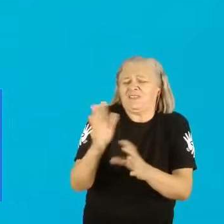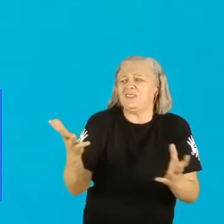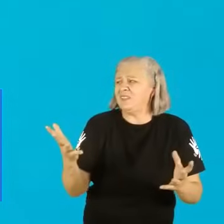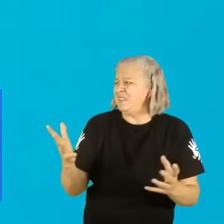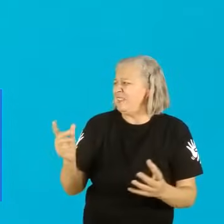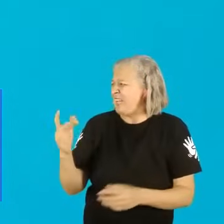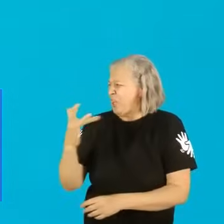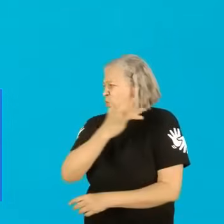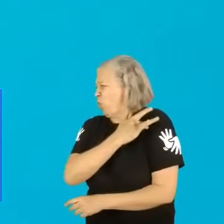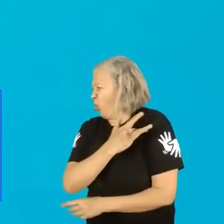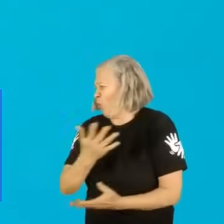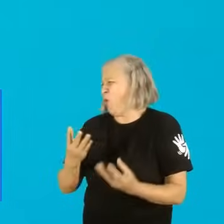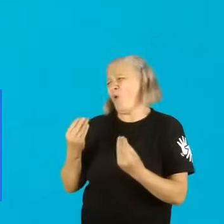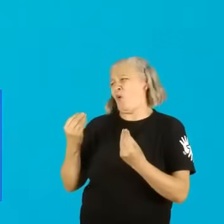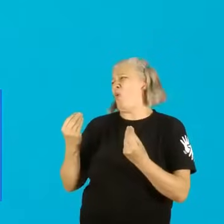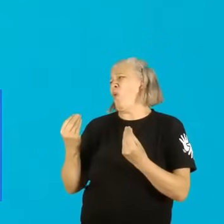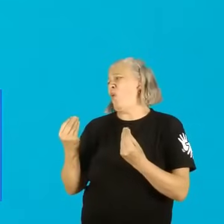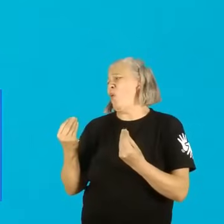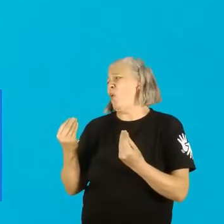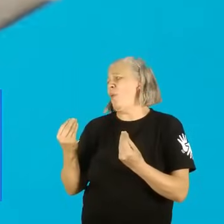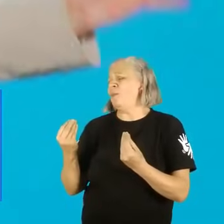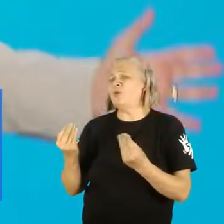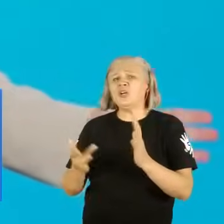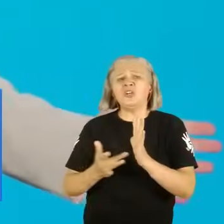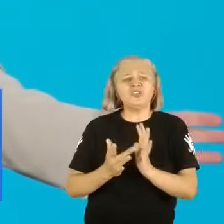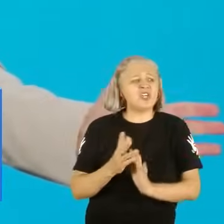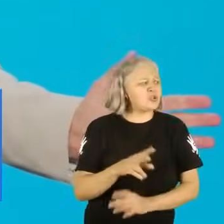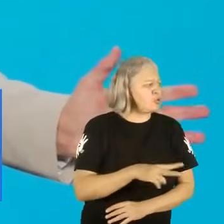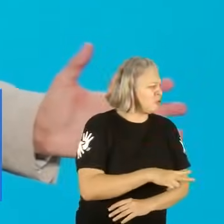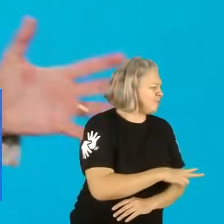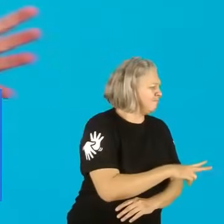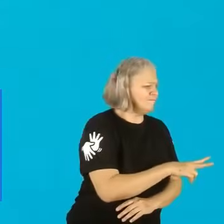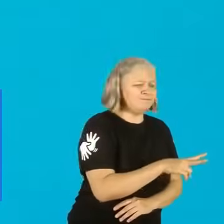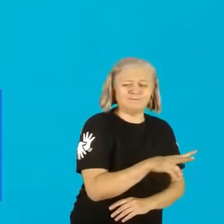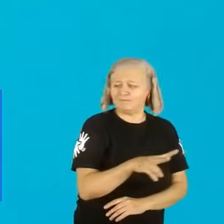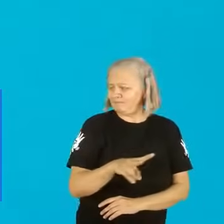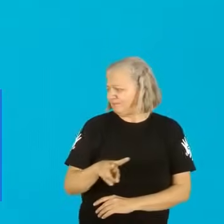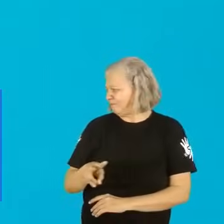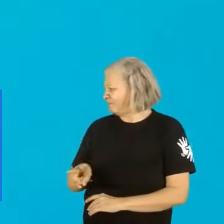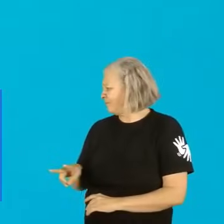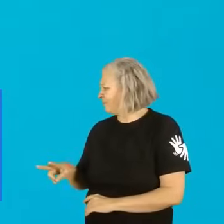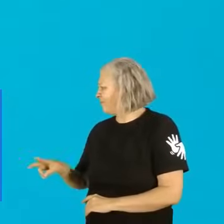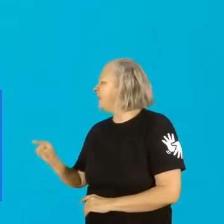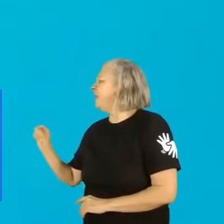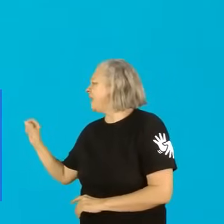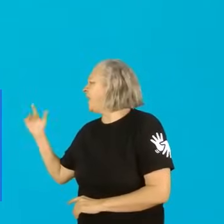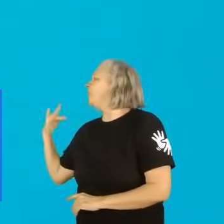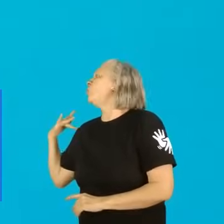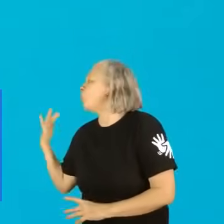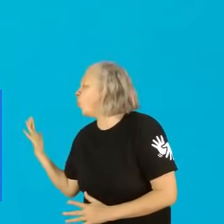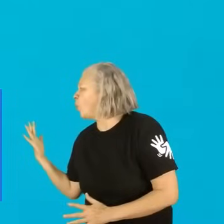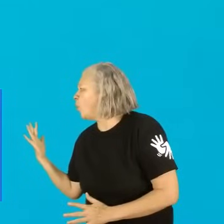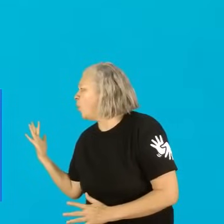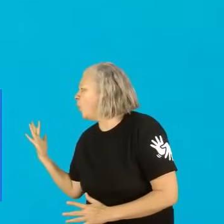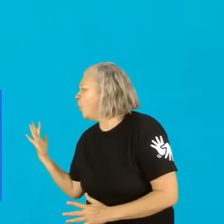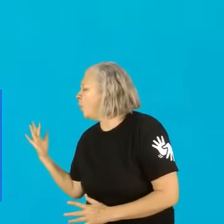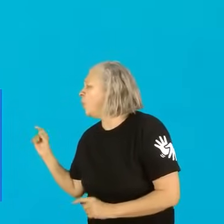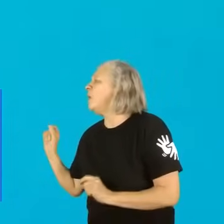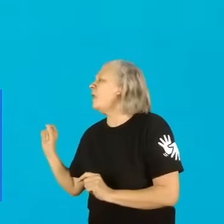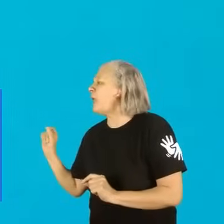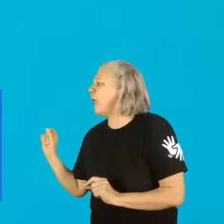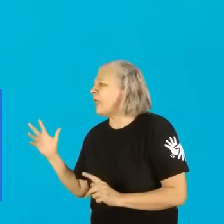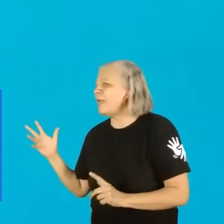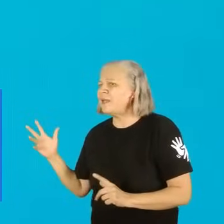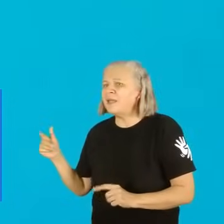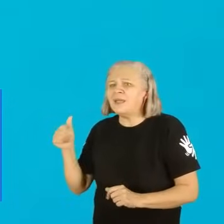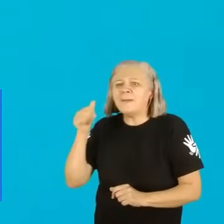mim? Jesus, porém, continuou a olhar ao redor para ver quem havia feito aquilo. Então